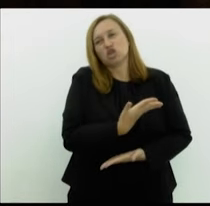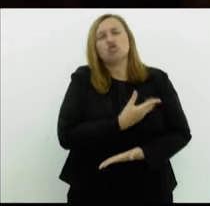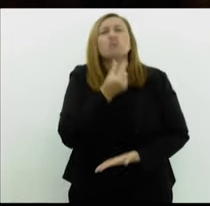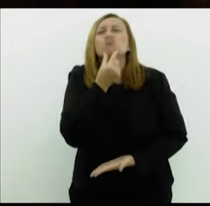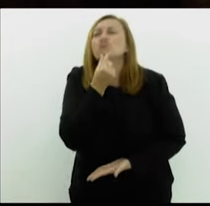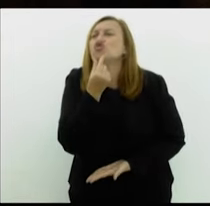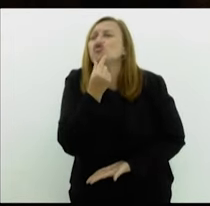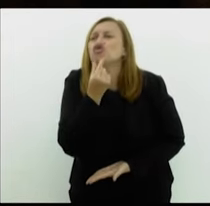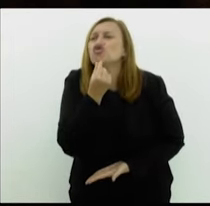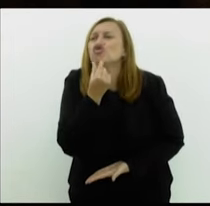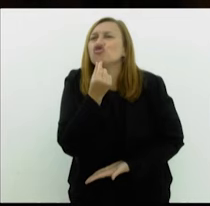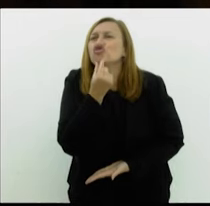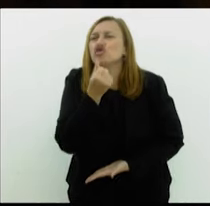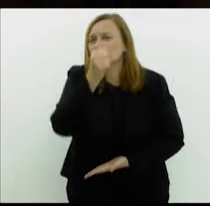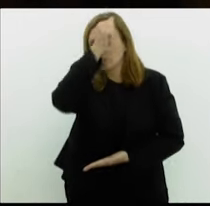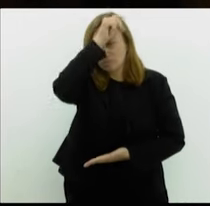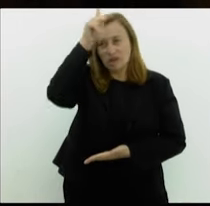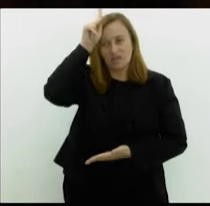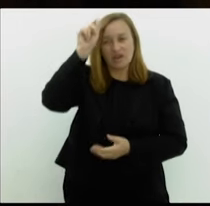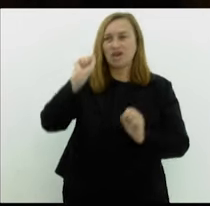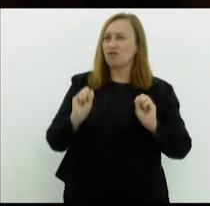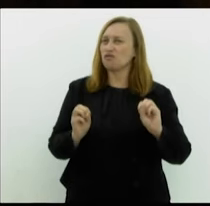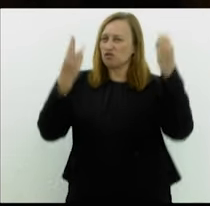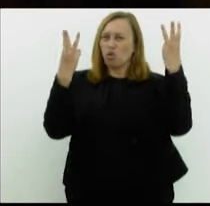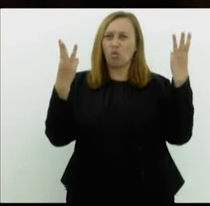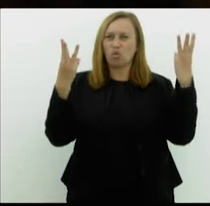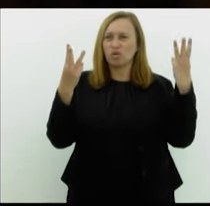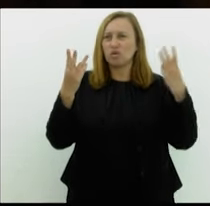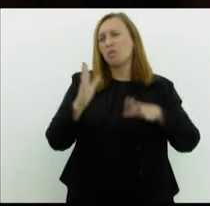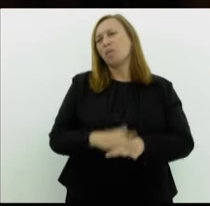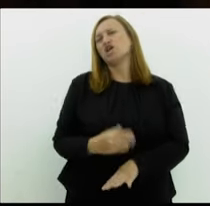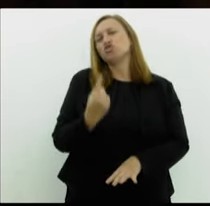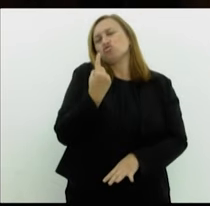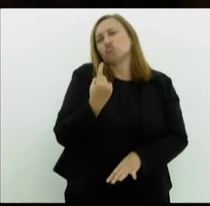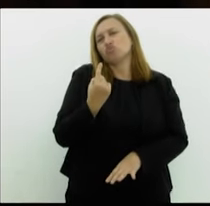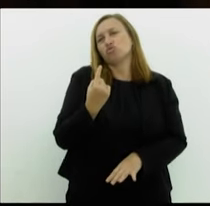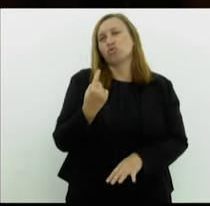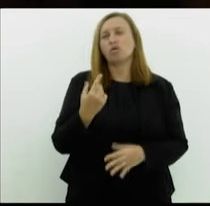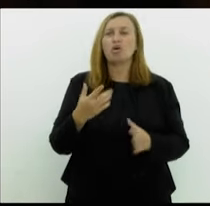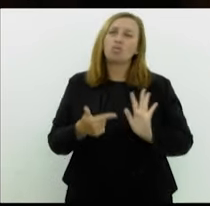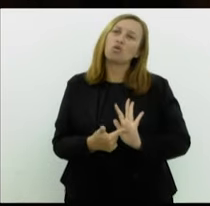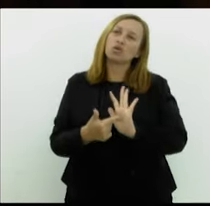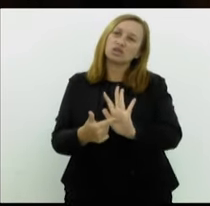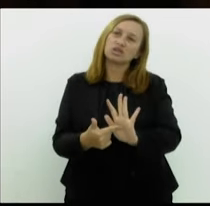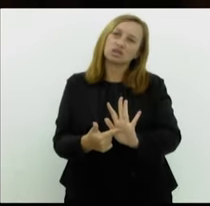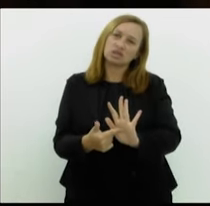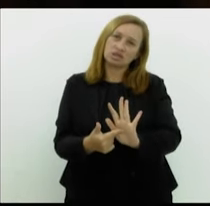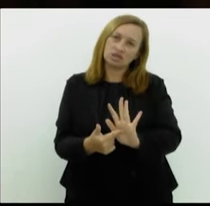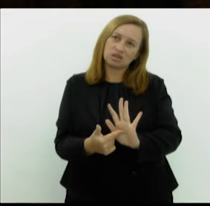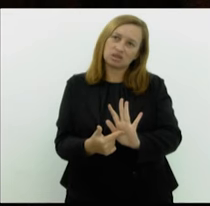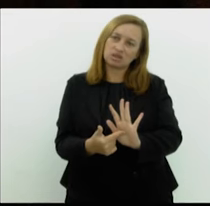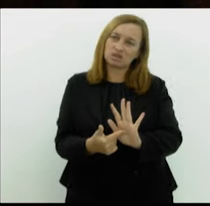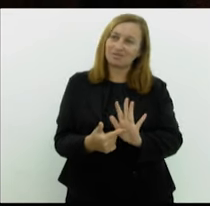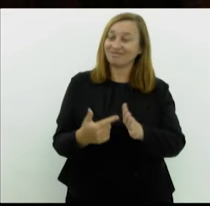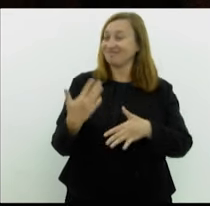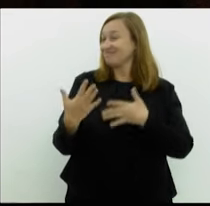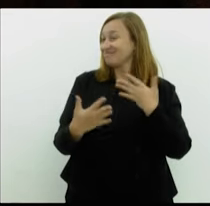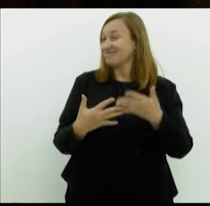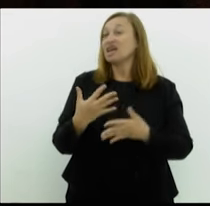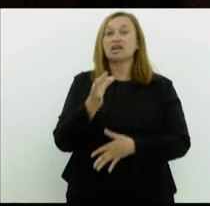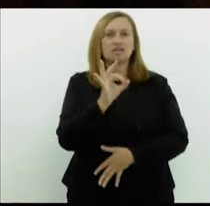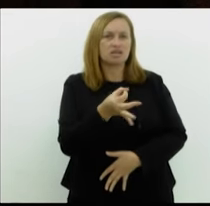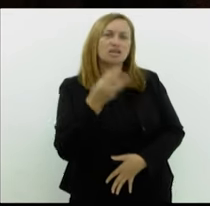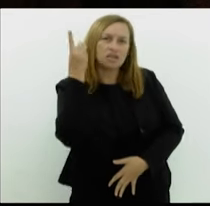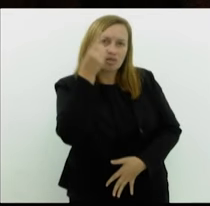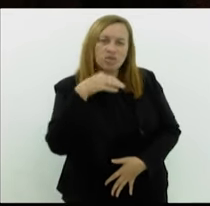meninos do prefeito, curtirem mais um showzinho demonstrando a sua exuberância. Tenho certeza, deputado